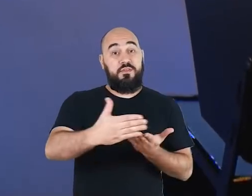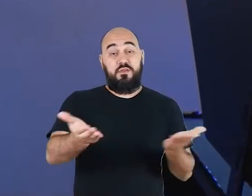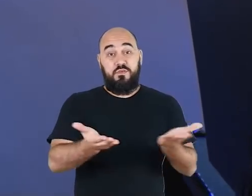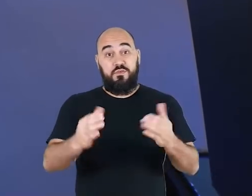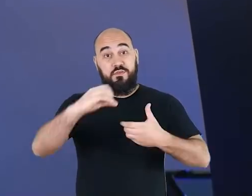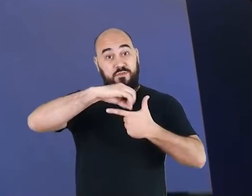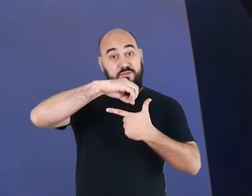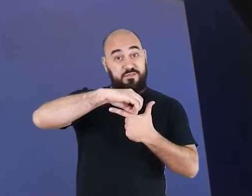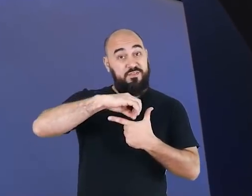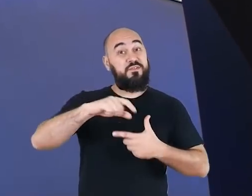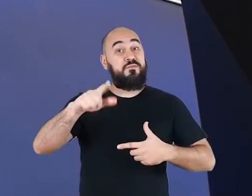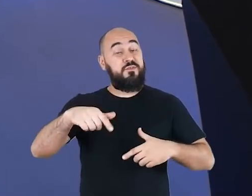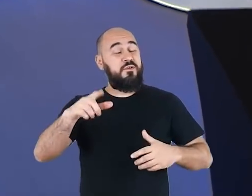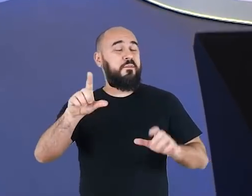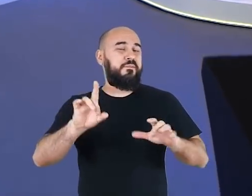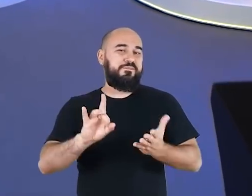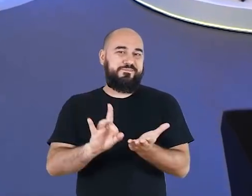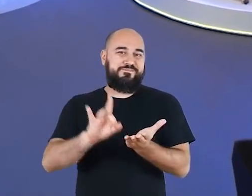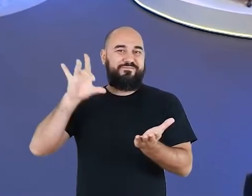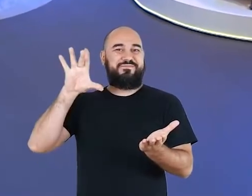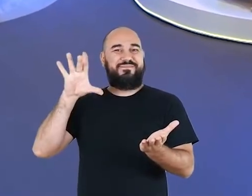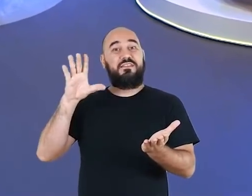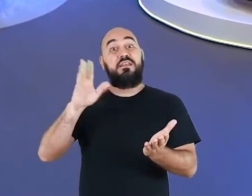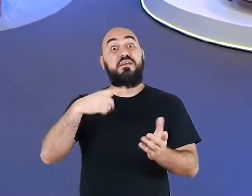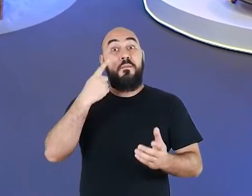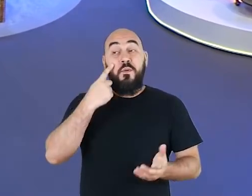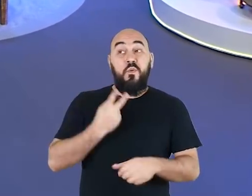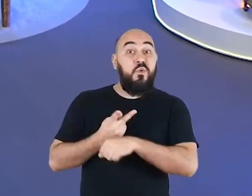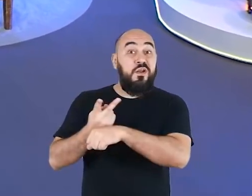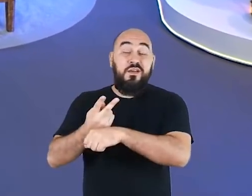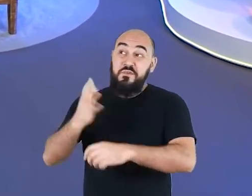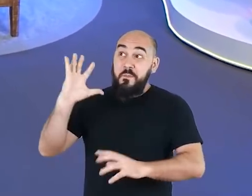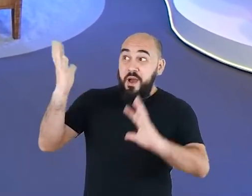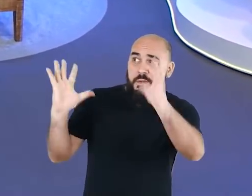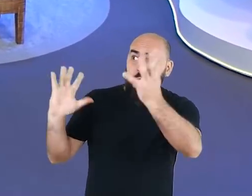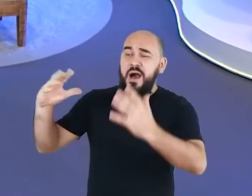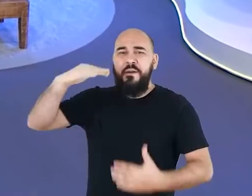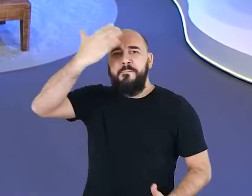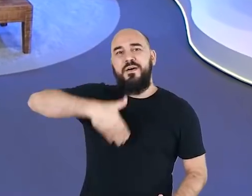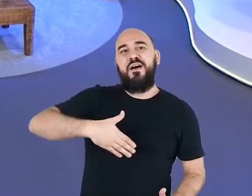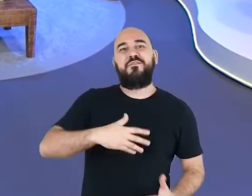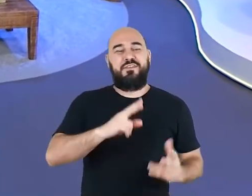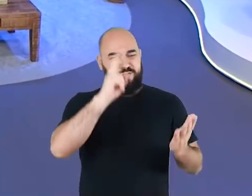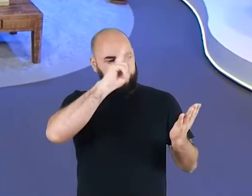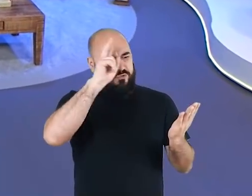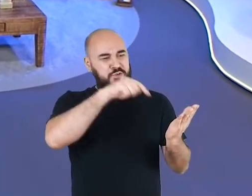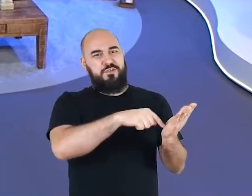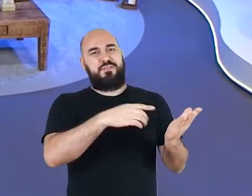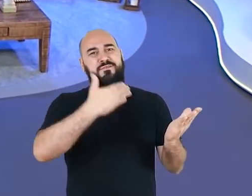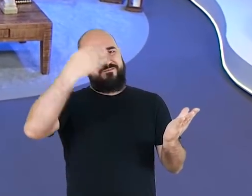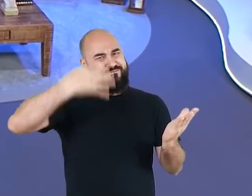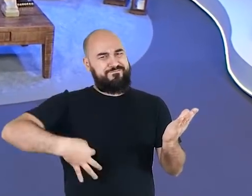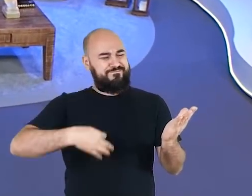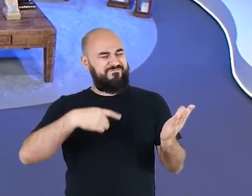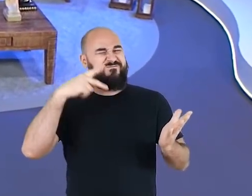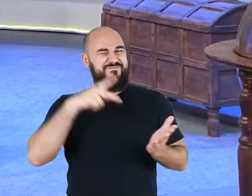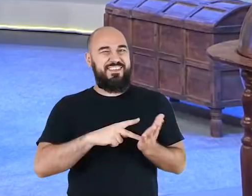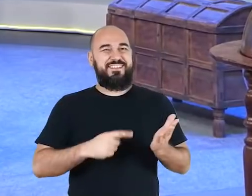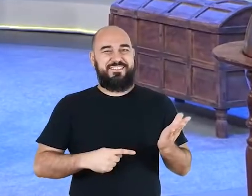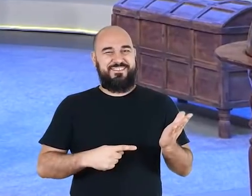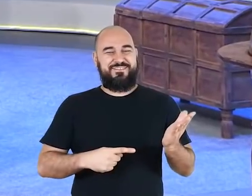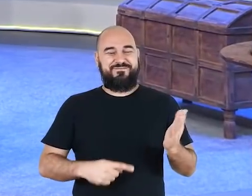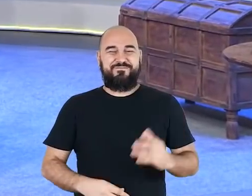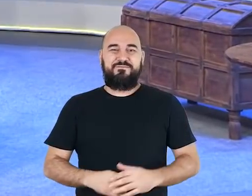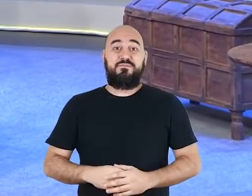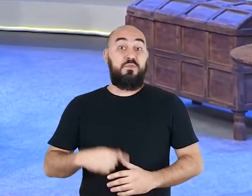Começa agora pela TV Novo Tempo mais um programa Evidências que busca fatos que comprovem a veracidade histórica da Bíblia Sagrada. E